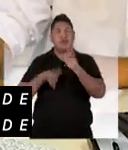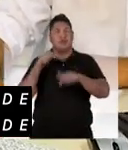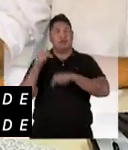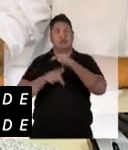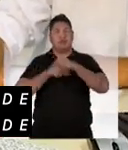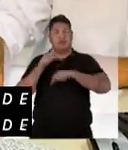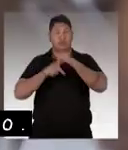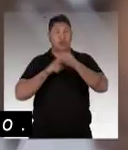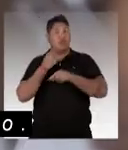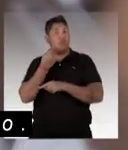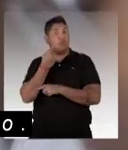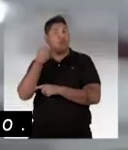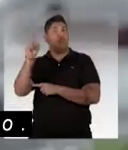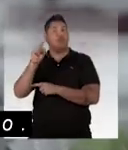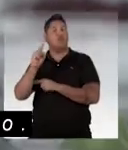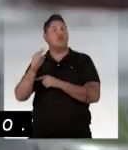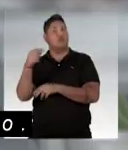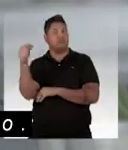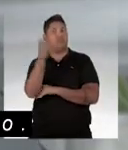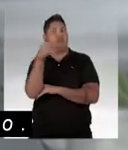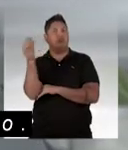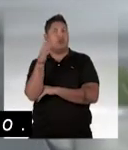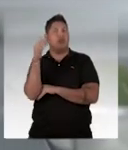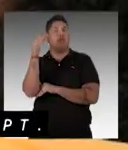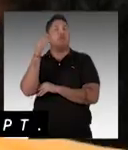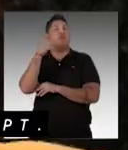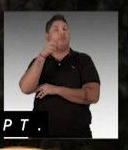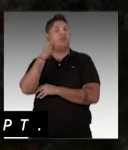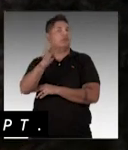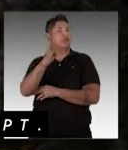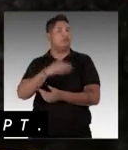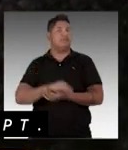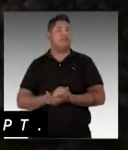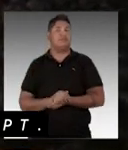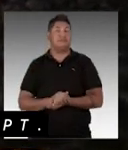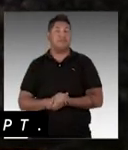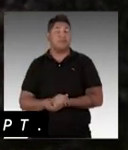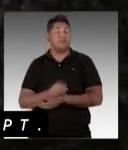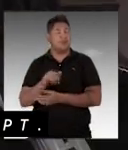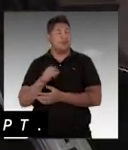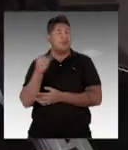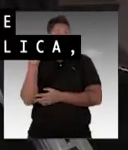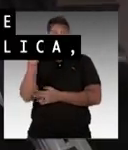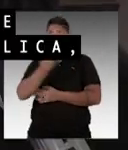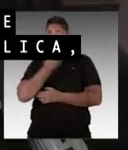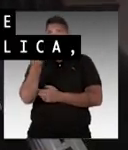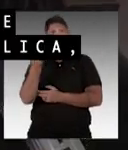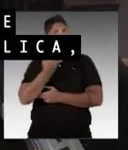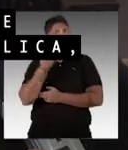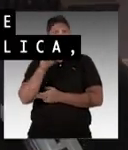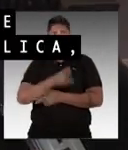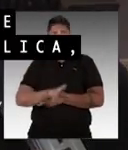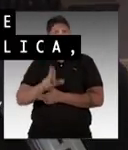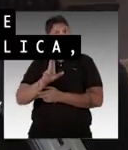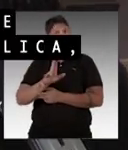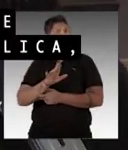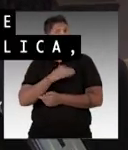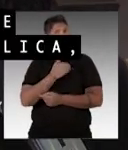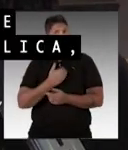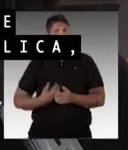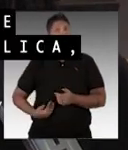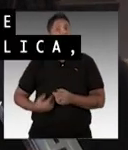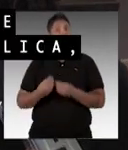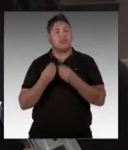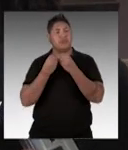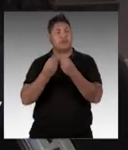e diversidade no mundo do trabalho, outra bandeira do MPT. É uma ferramenta de grandiosa utilidade pública,